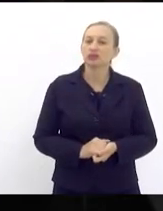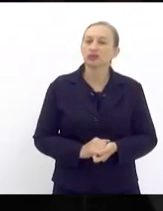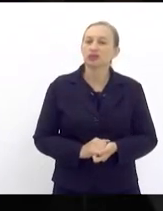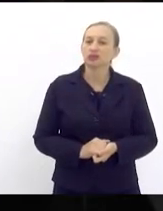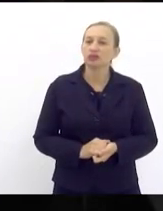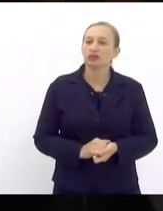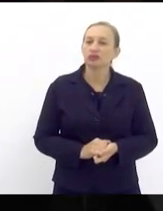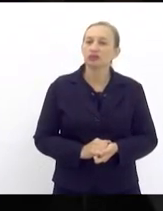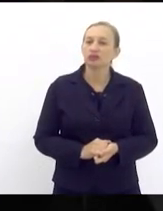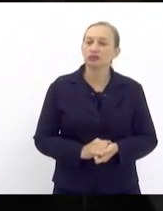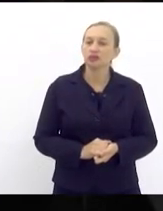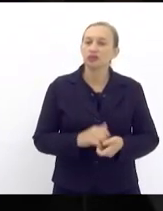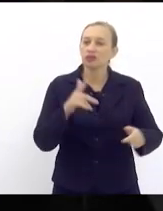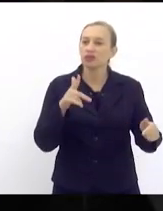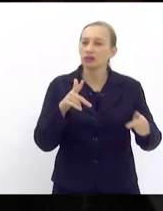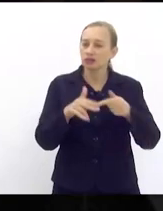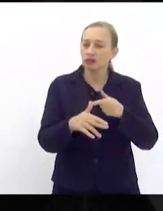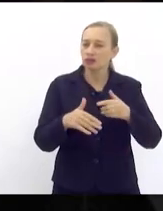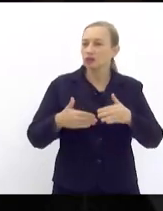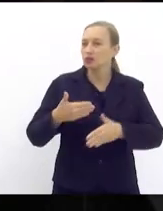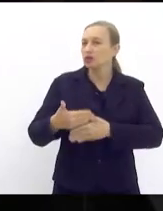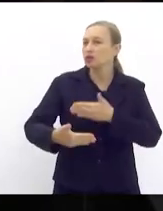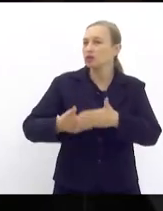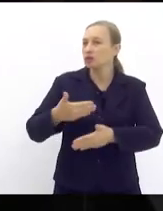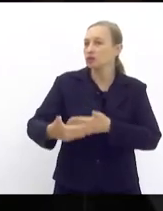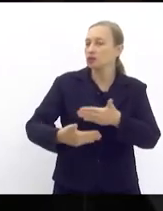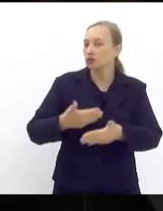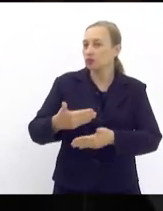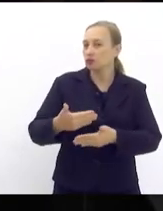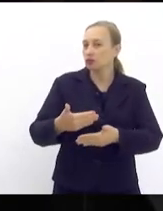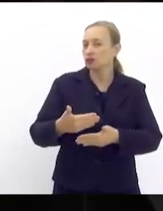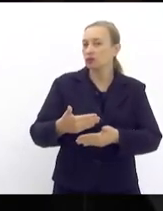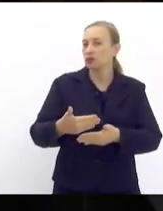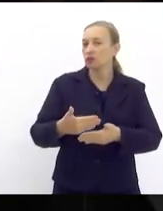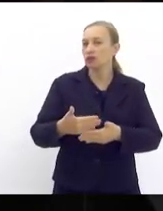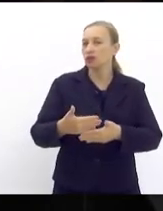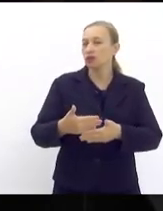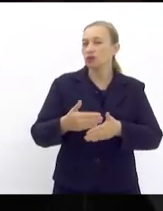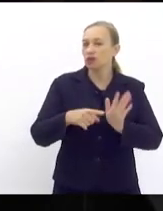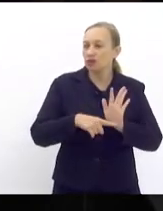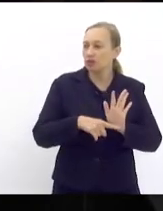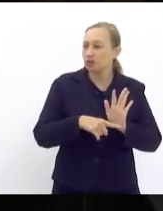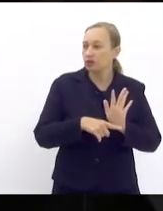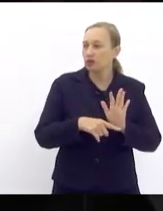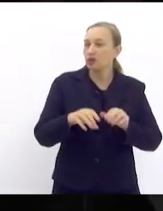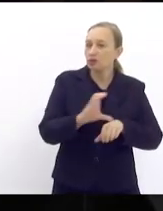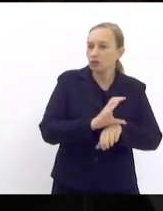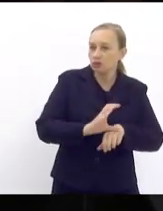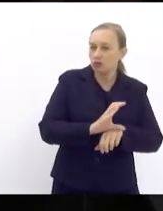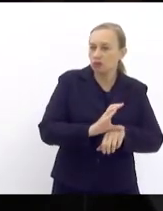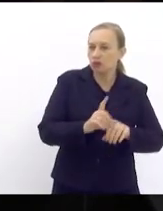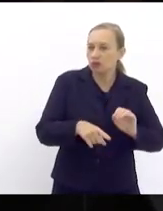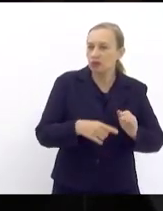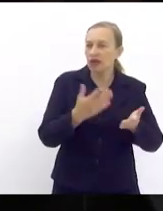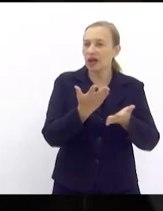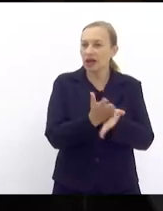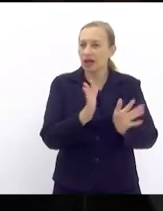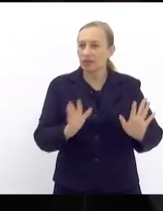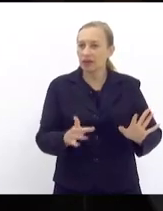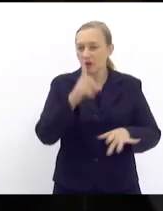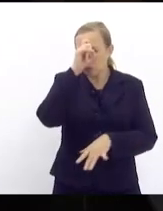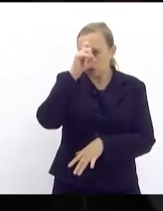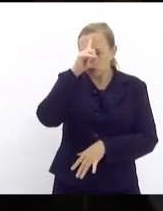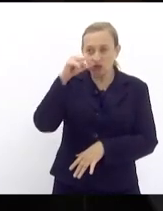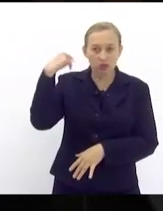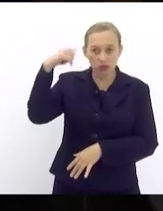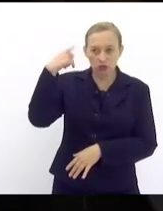tentaram interromper o processo de desestitucionalização para acabar nos manicômios que se revogam